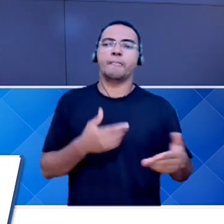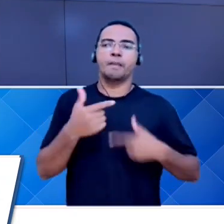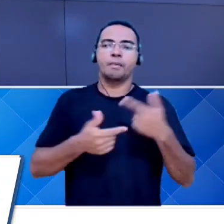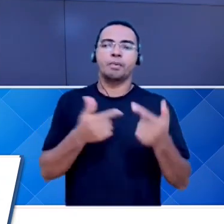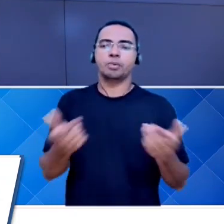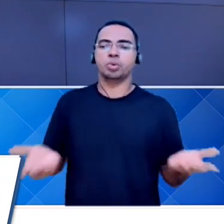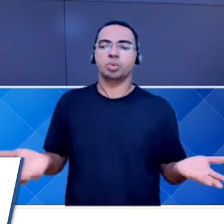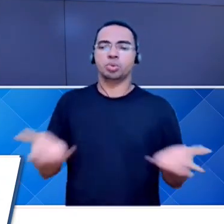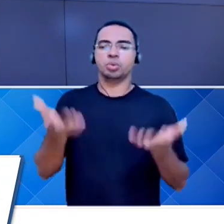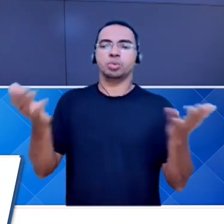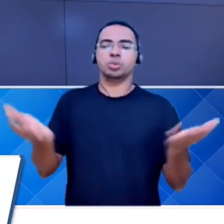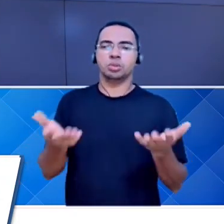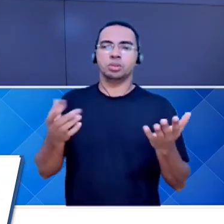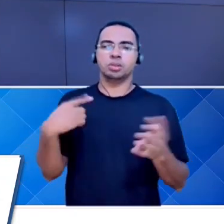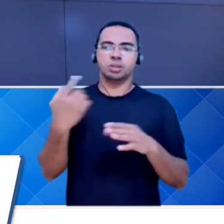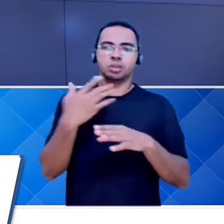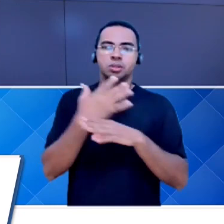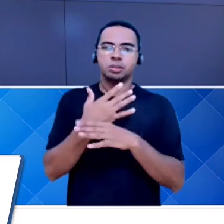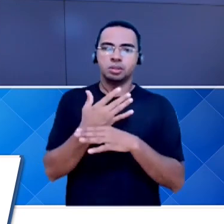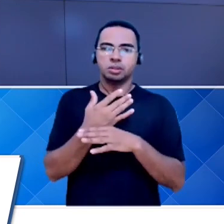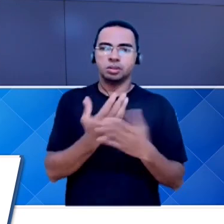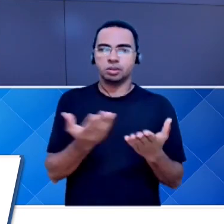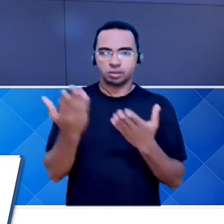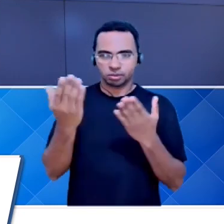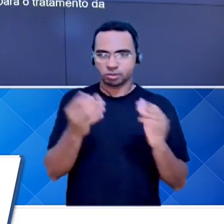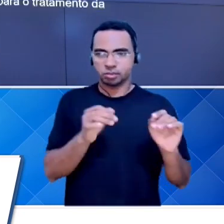nossa cidade. Próximo slide.